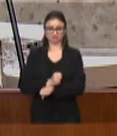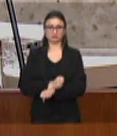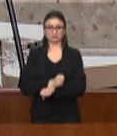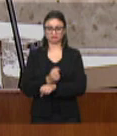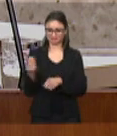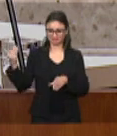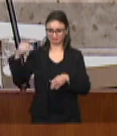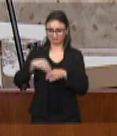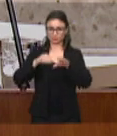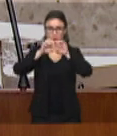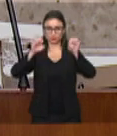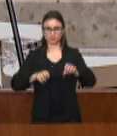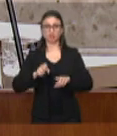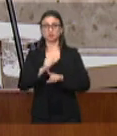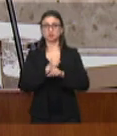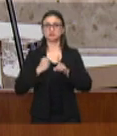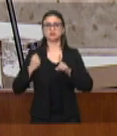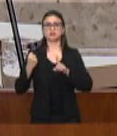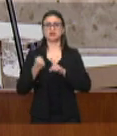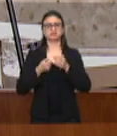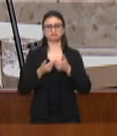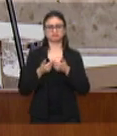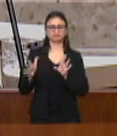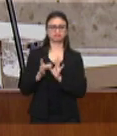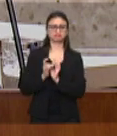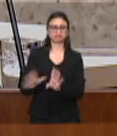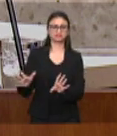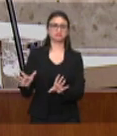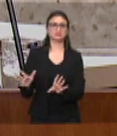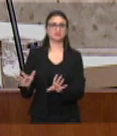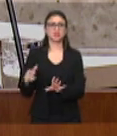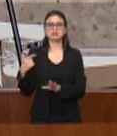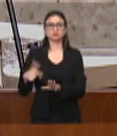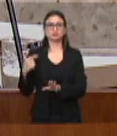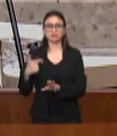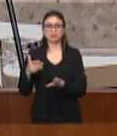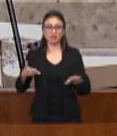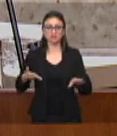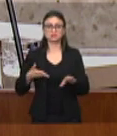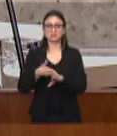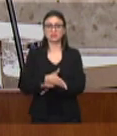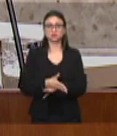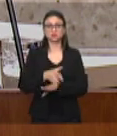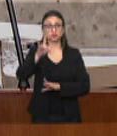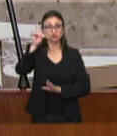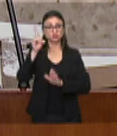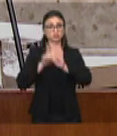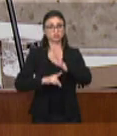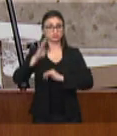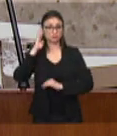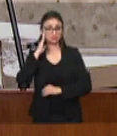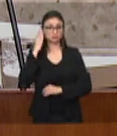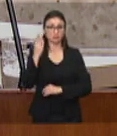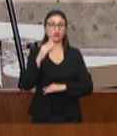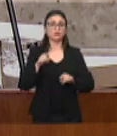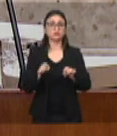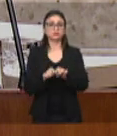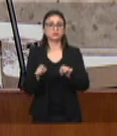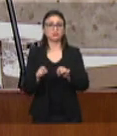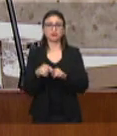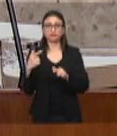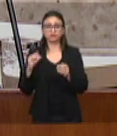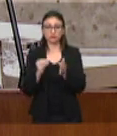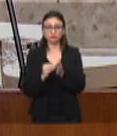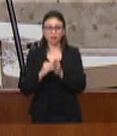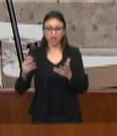social. Lançados à própria sorte, não houve acesso aos direitos fundamentais e tampouco o